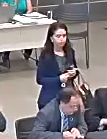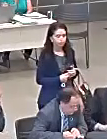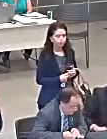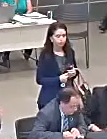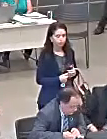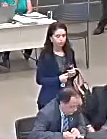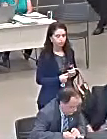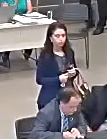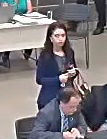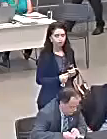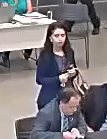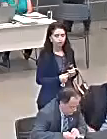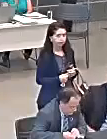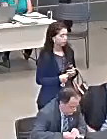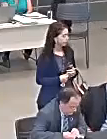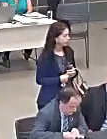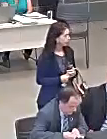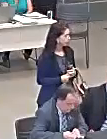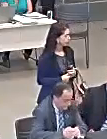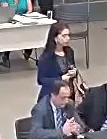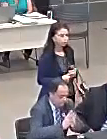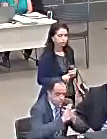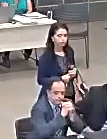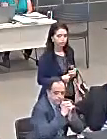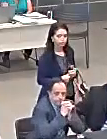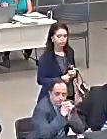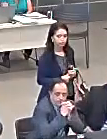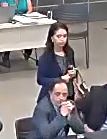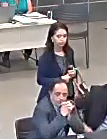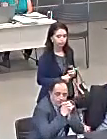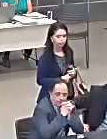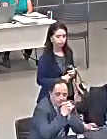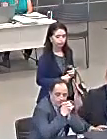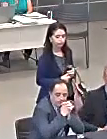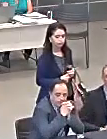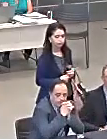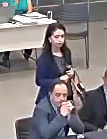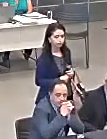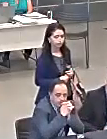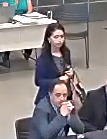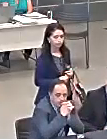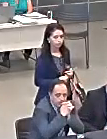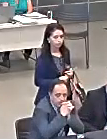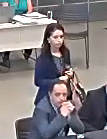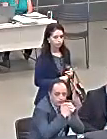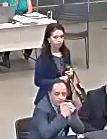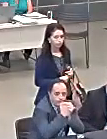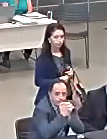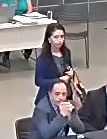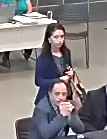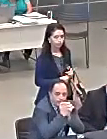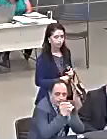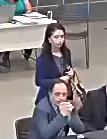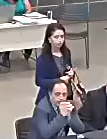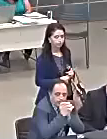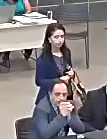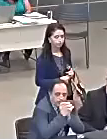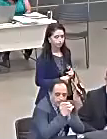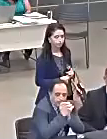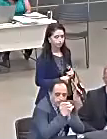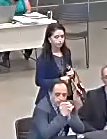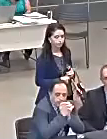é representante do derno põe uma máscara e vão com a gente porque só assim vocês vai ver como que é o ônibus é acessível